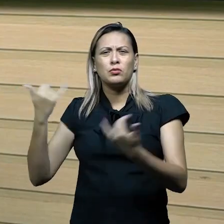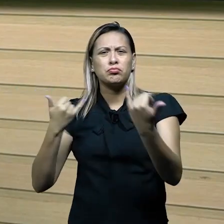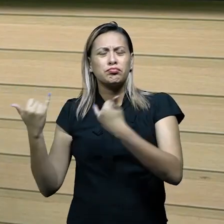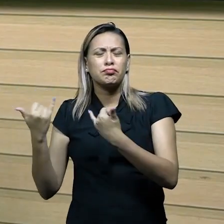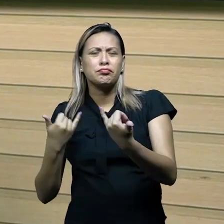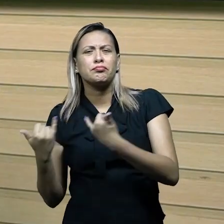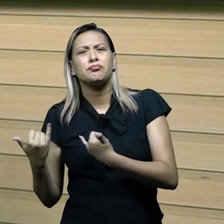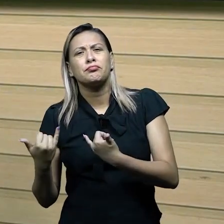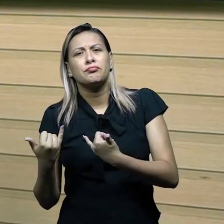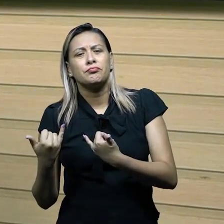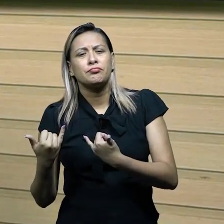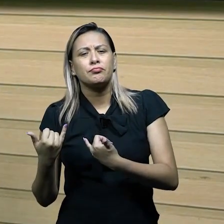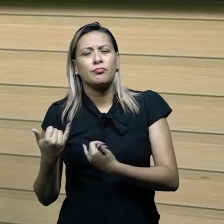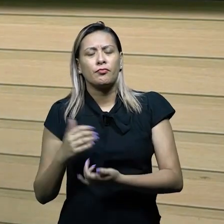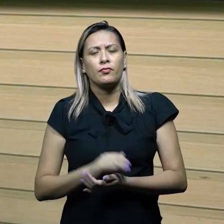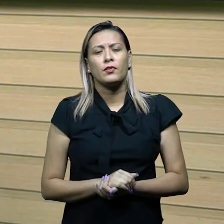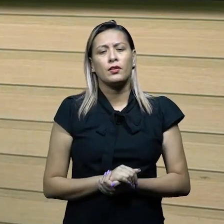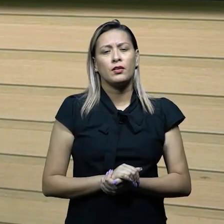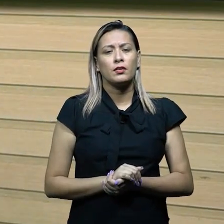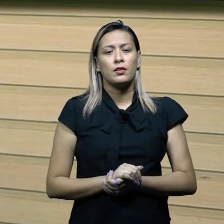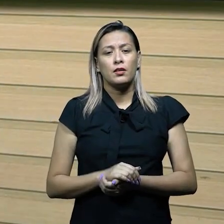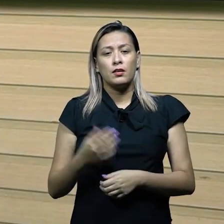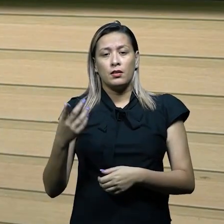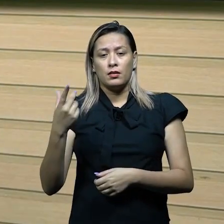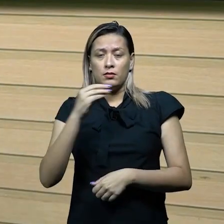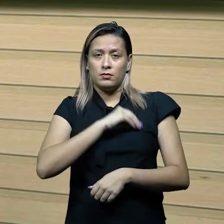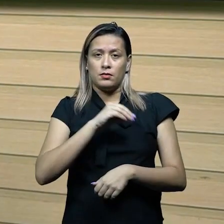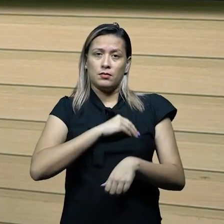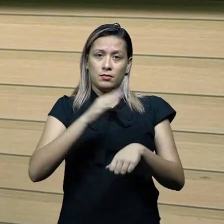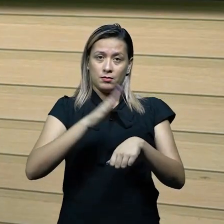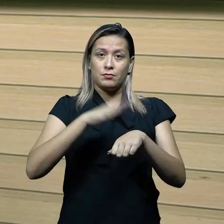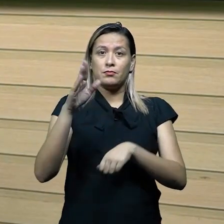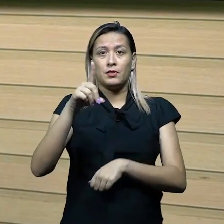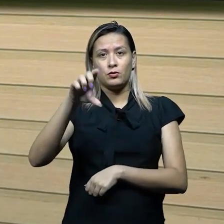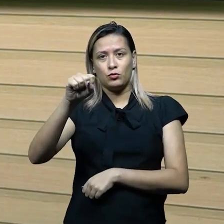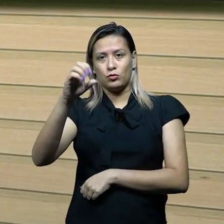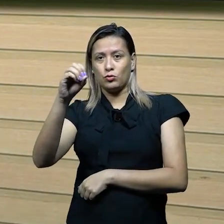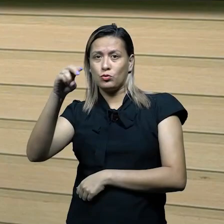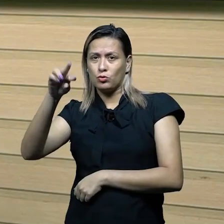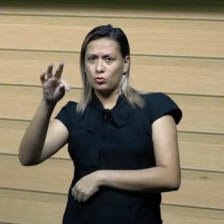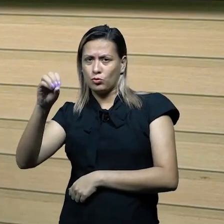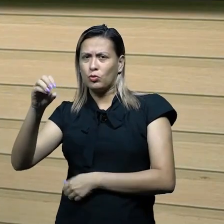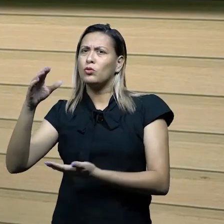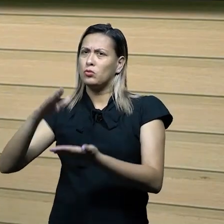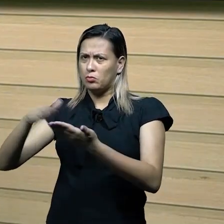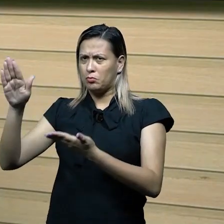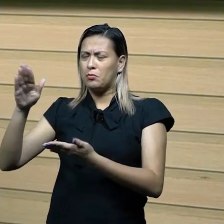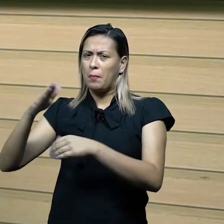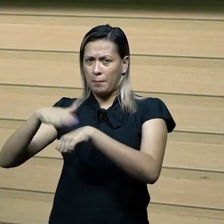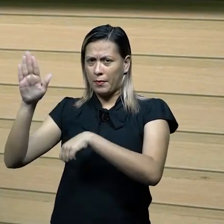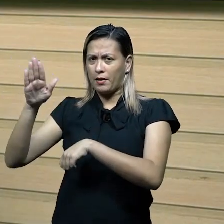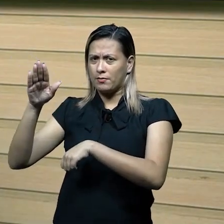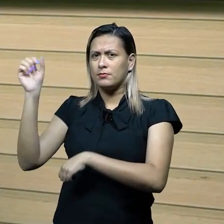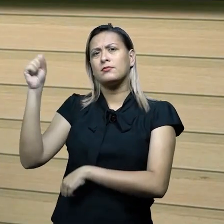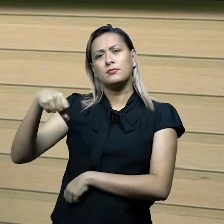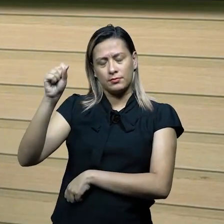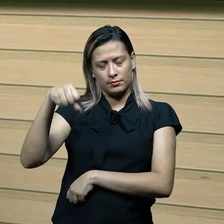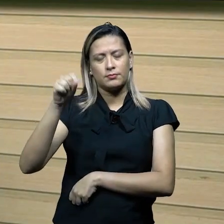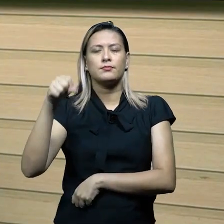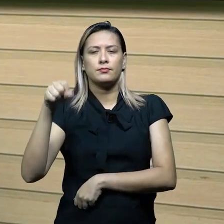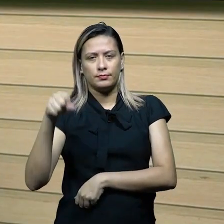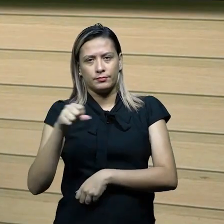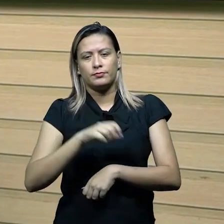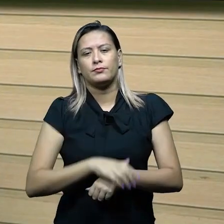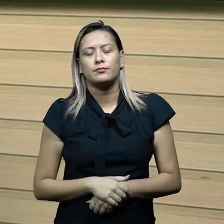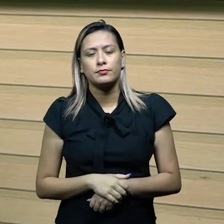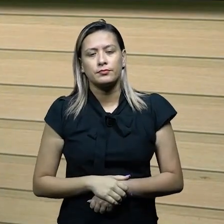mais desconto se tem. Sim, porque o INSS o desconto é alto, o imposto de renda o desconto é alto. E se a empresa não te pagar benefício, de fato, tu